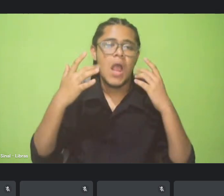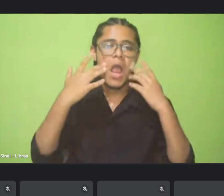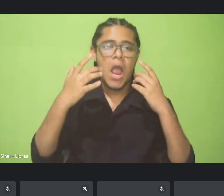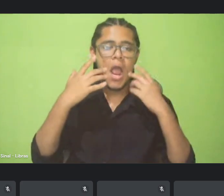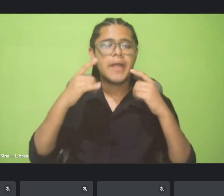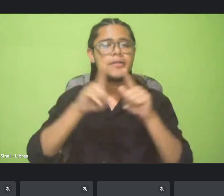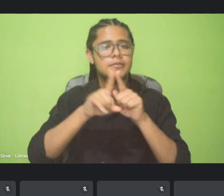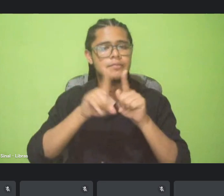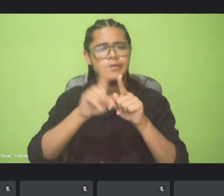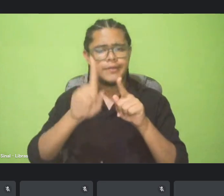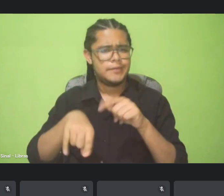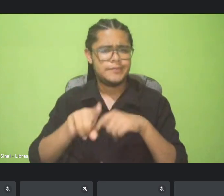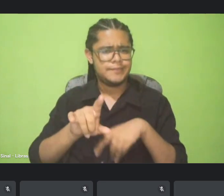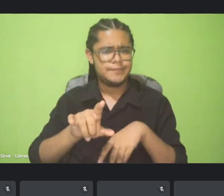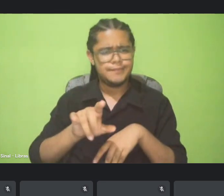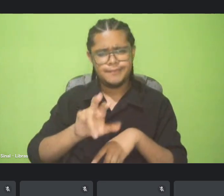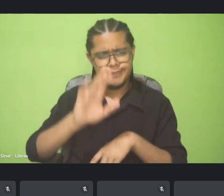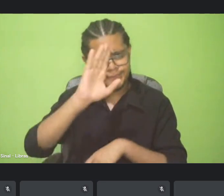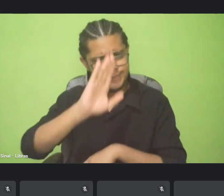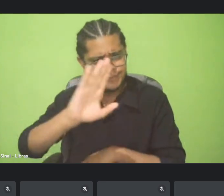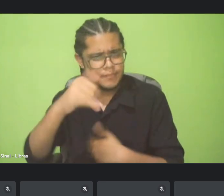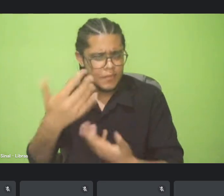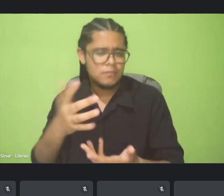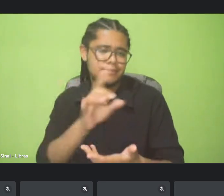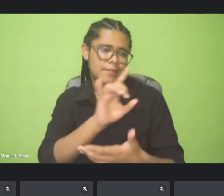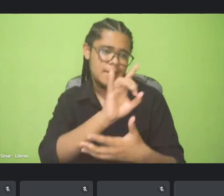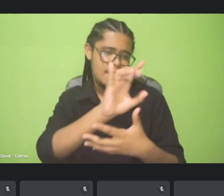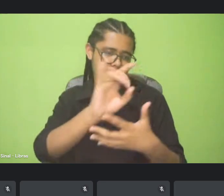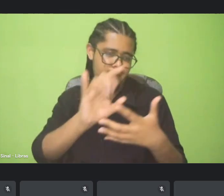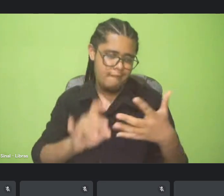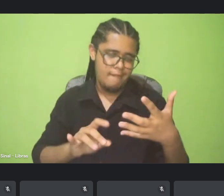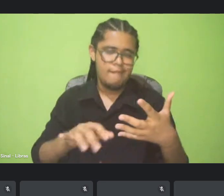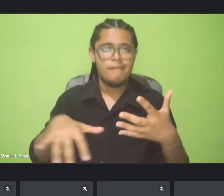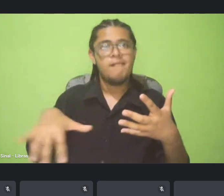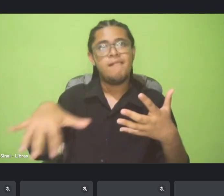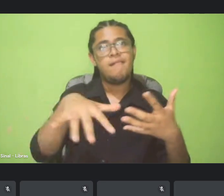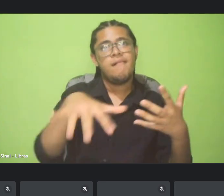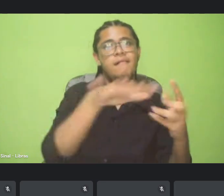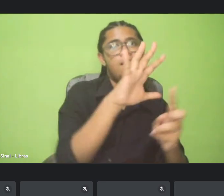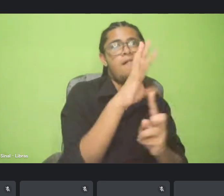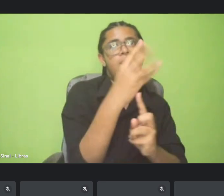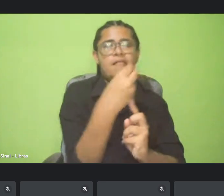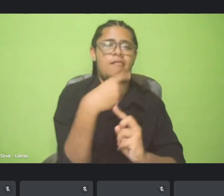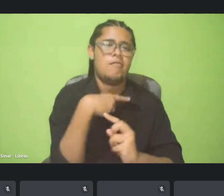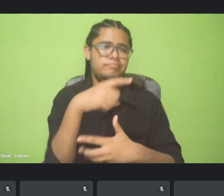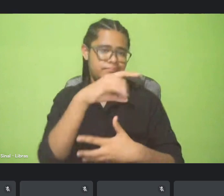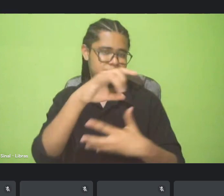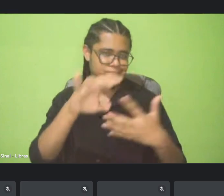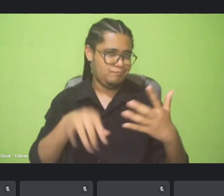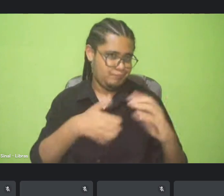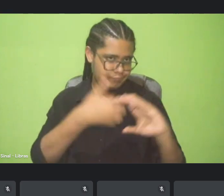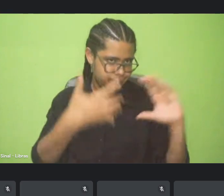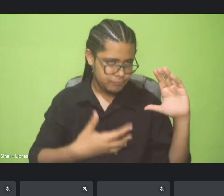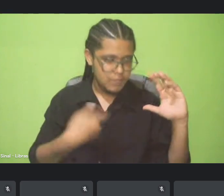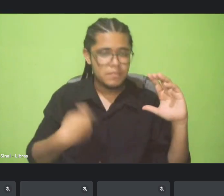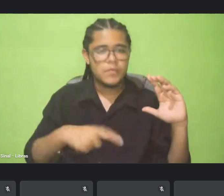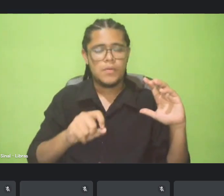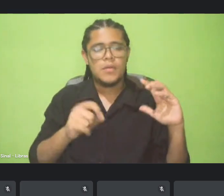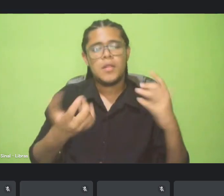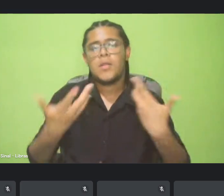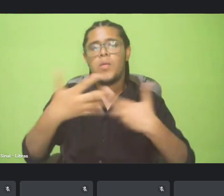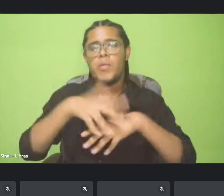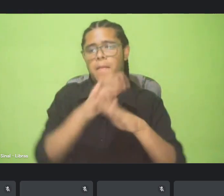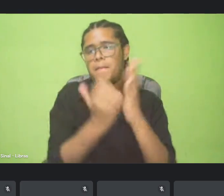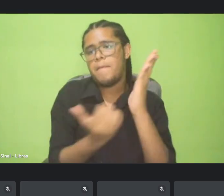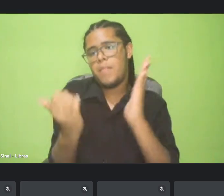peça, o diretor, sei lá. Aí eu acho que cada linguagem tem sua especificidade aonde precisa incluir mais essas pessoas. Era só isso que eu